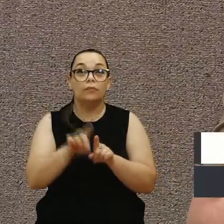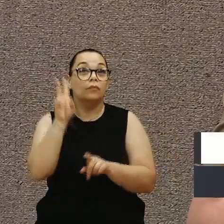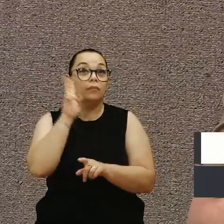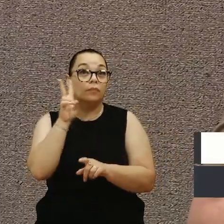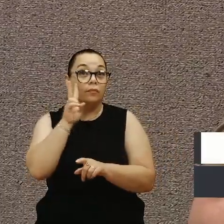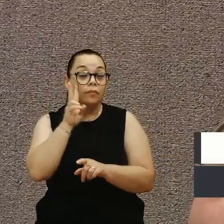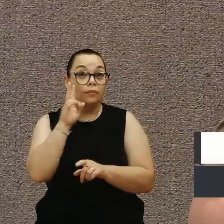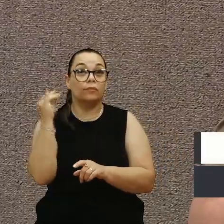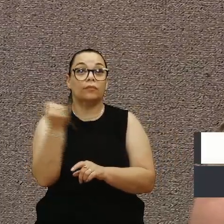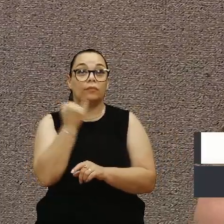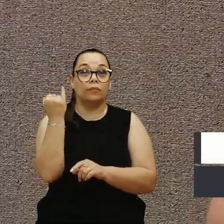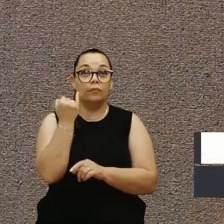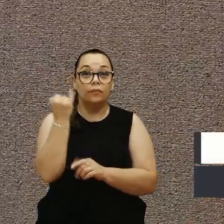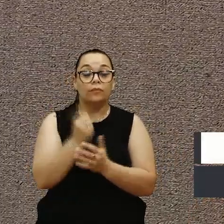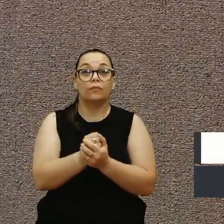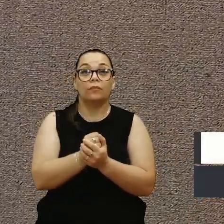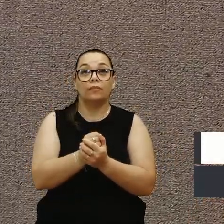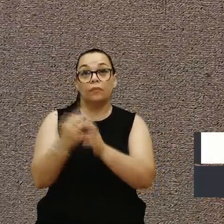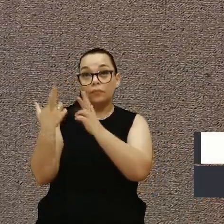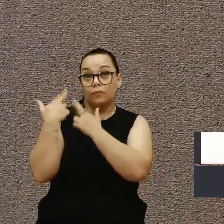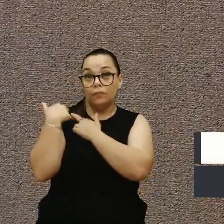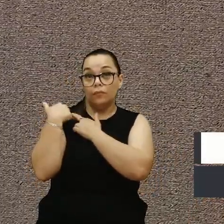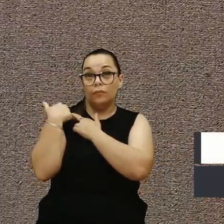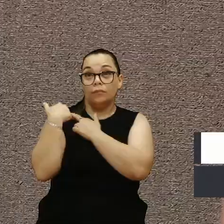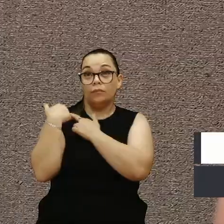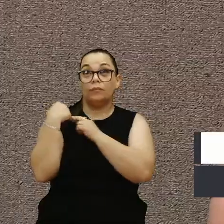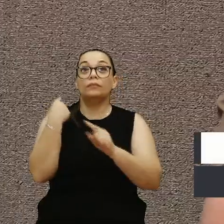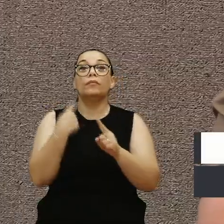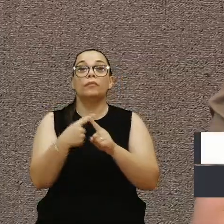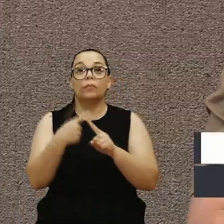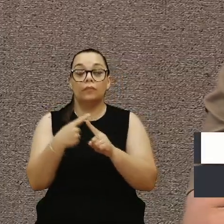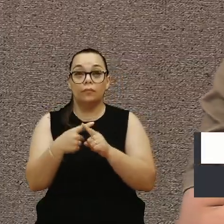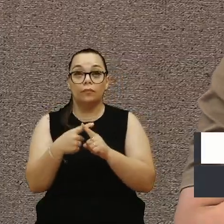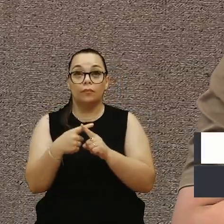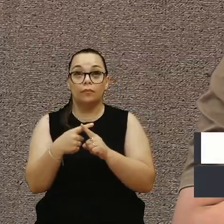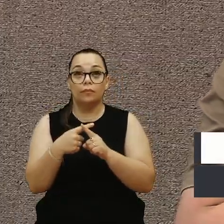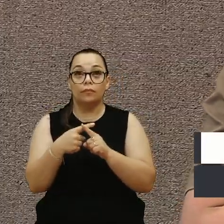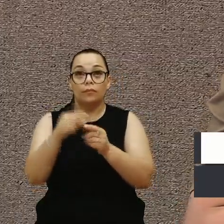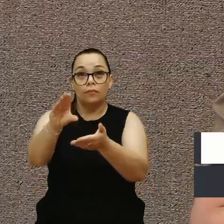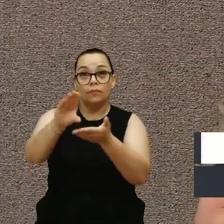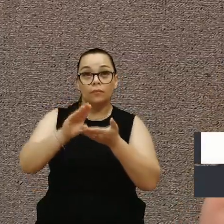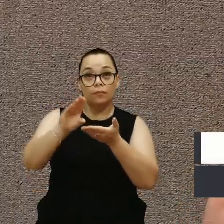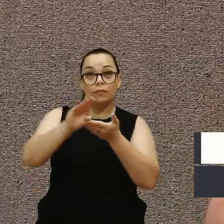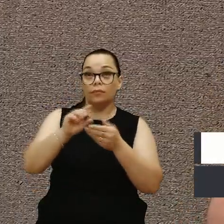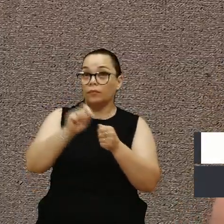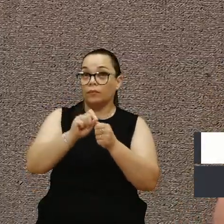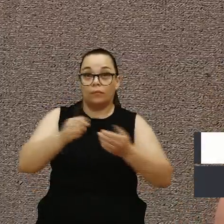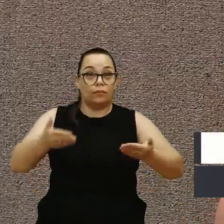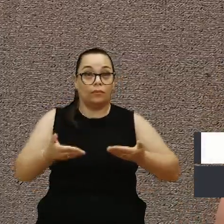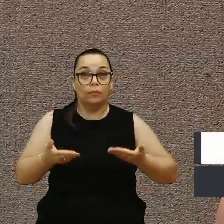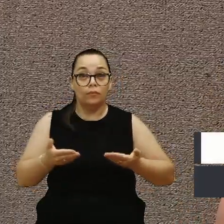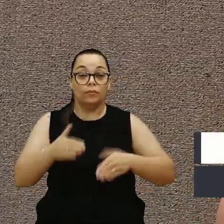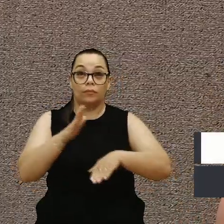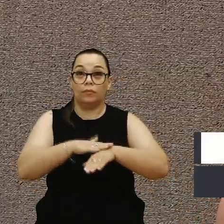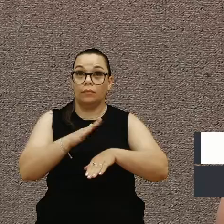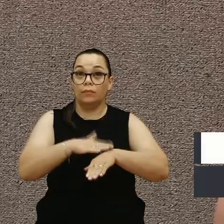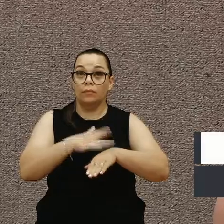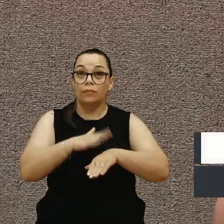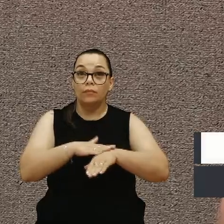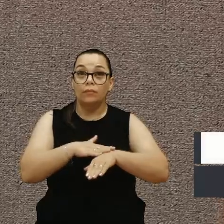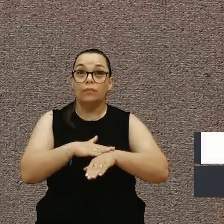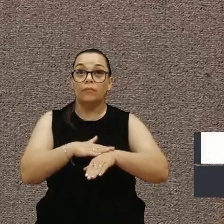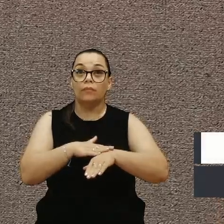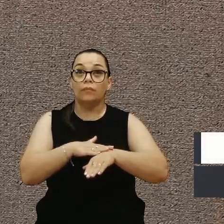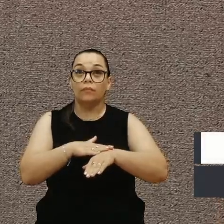também da importância desta responsabilidade, né? Porque uma vez que este repasse não seja feito agora, neste momento que nós estamos aqui,